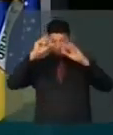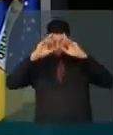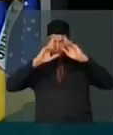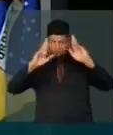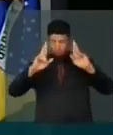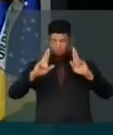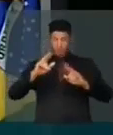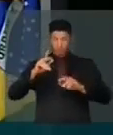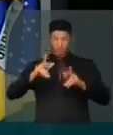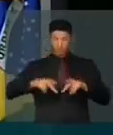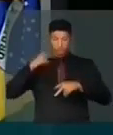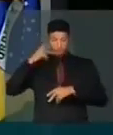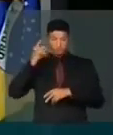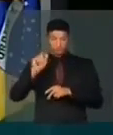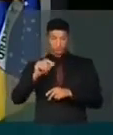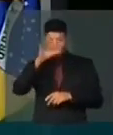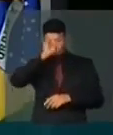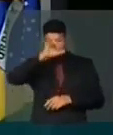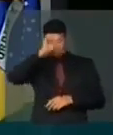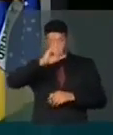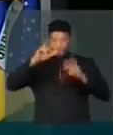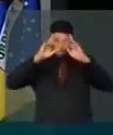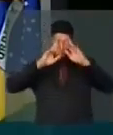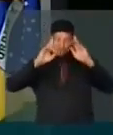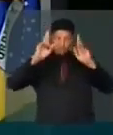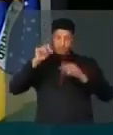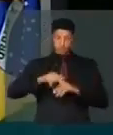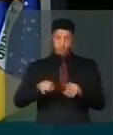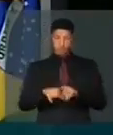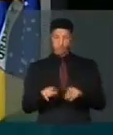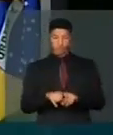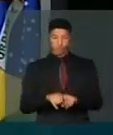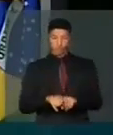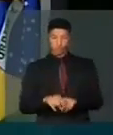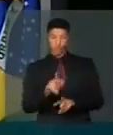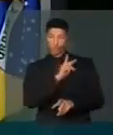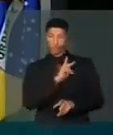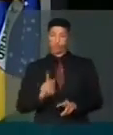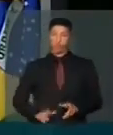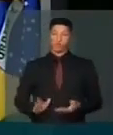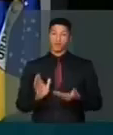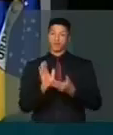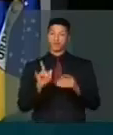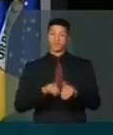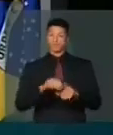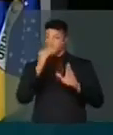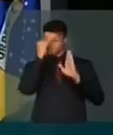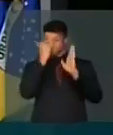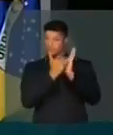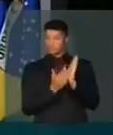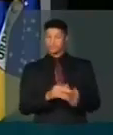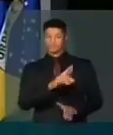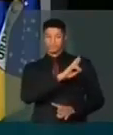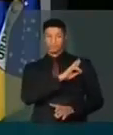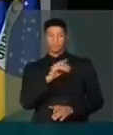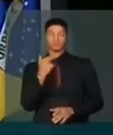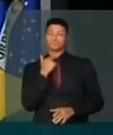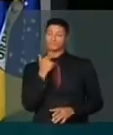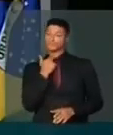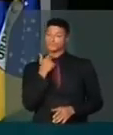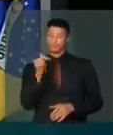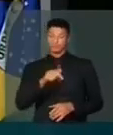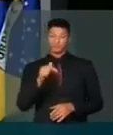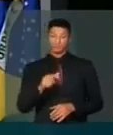respeitar este parlamento, que aprenda a respeitar aqui, não é, o presidente da casa, que tem cumprido com o seu papel. Não